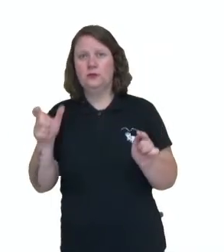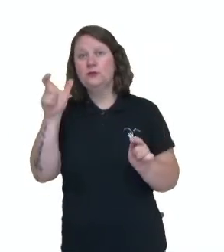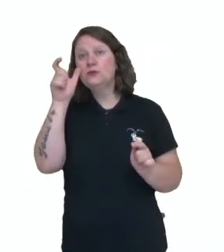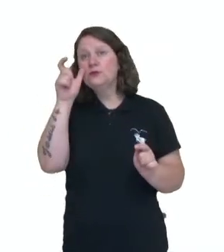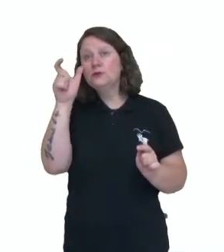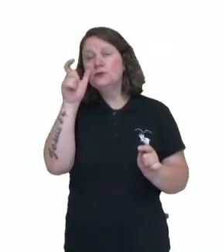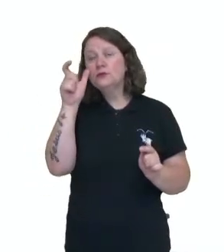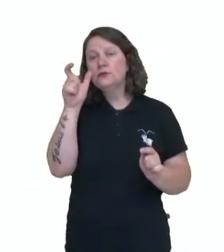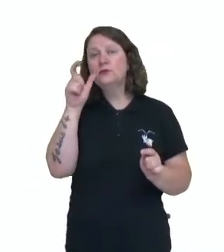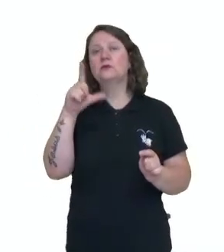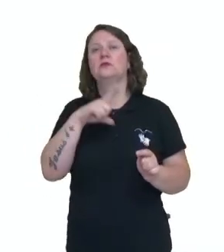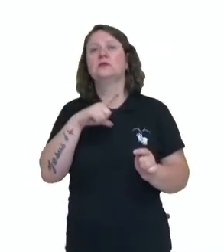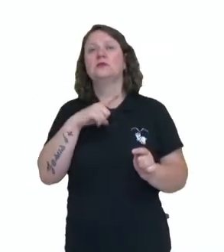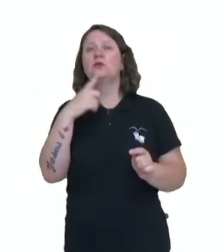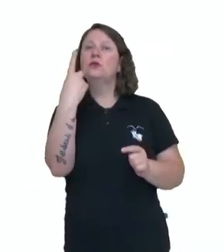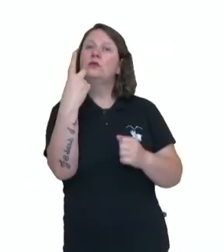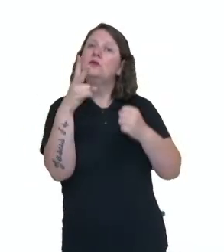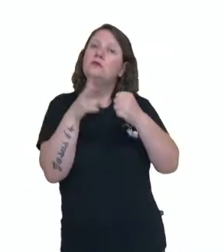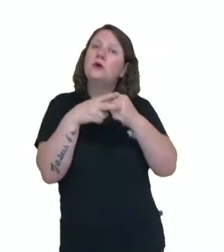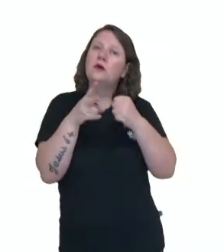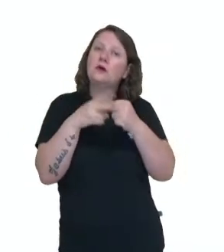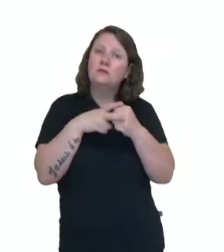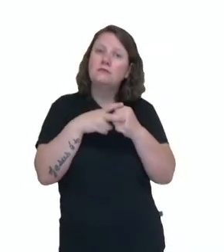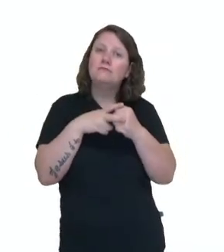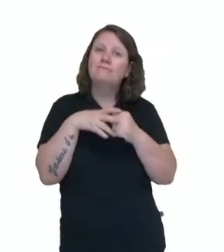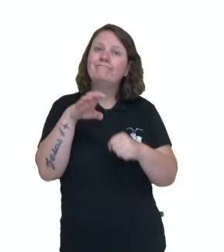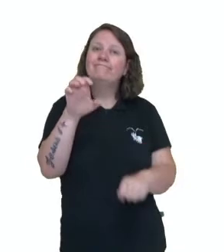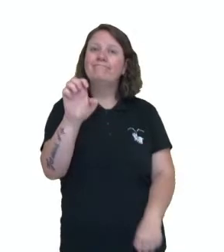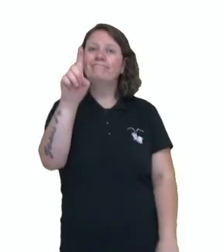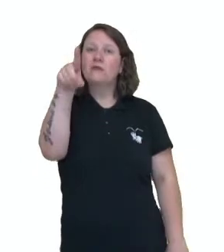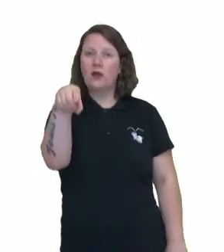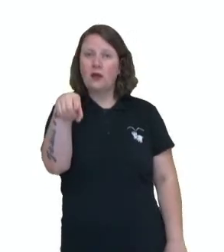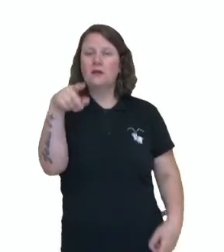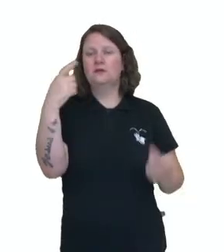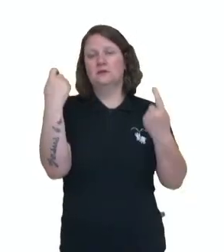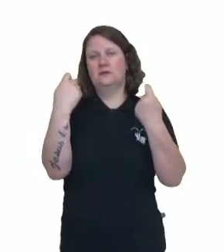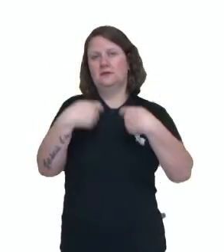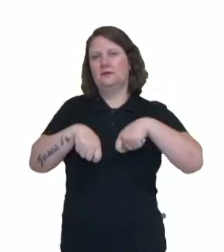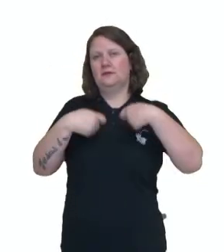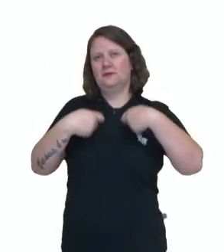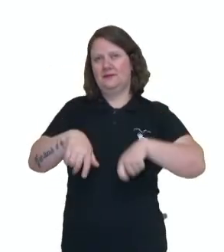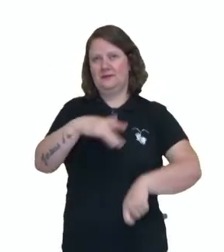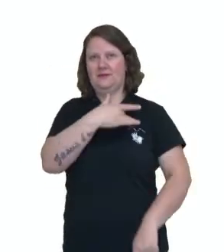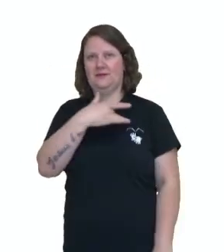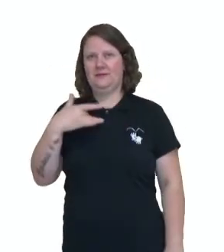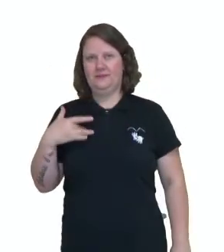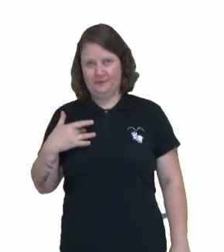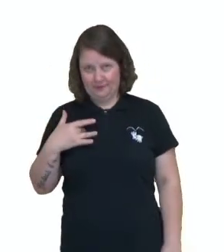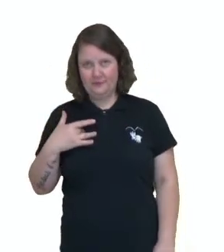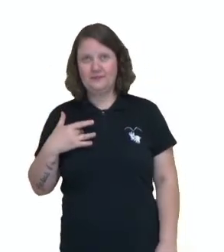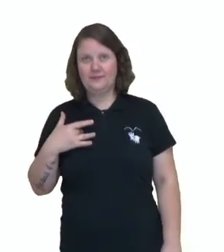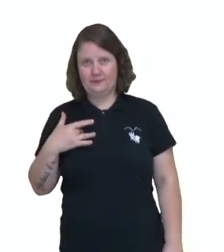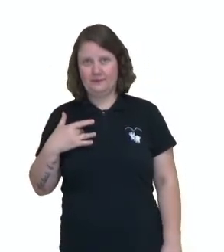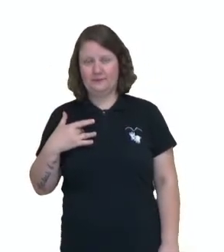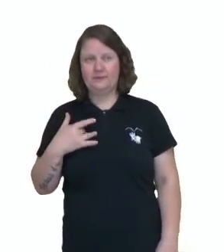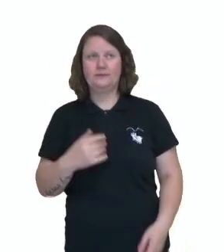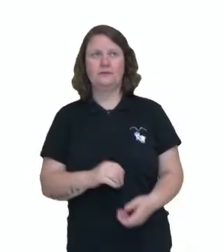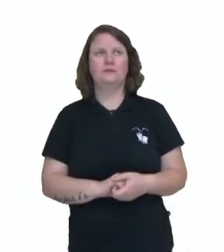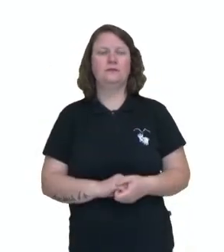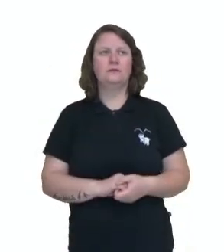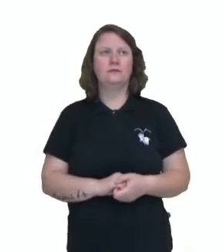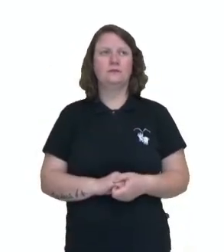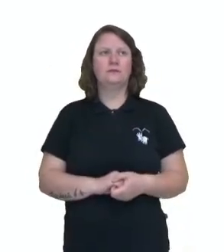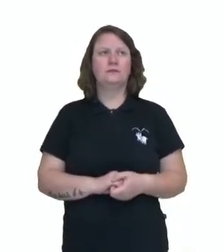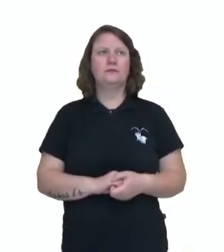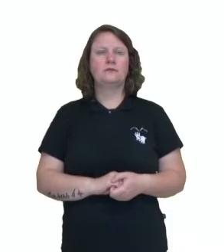ver, temos um verbo, que é o é. É necessário saúde. Então, o é uma oração apenas,